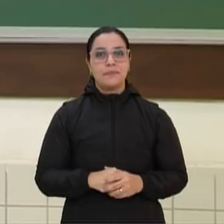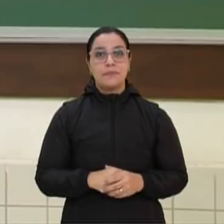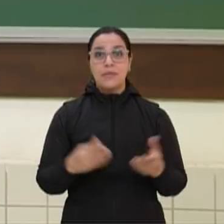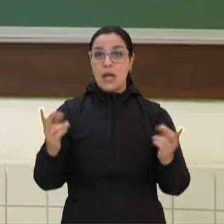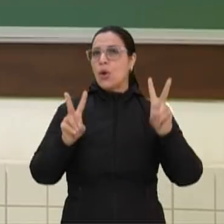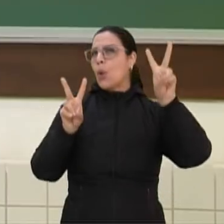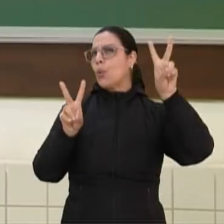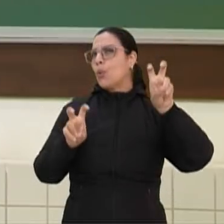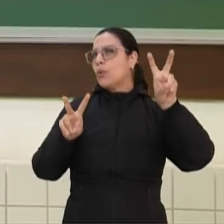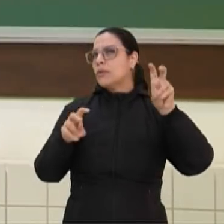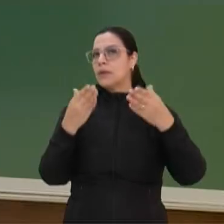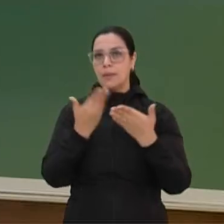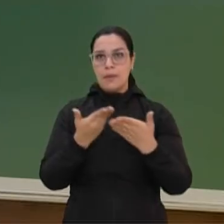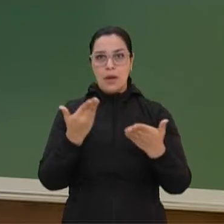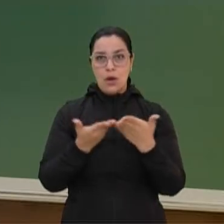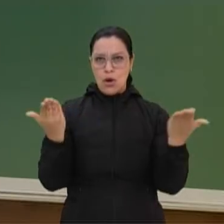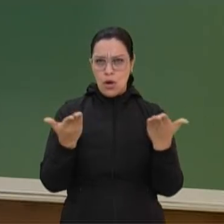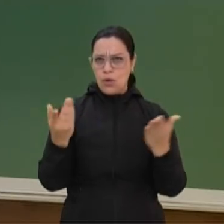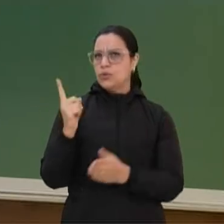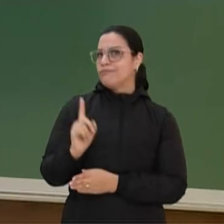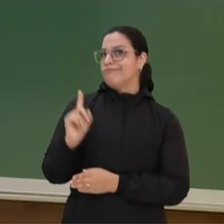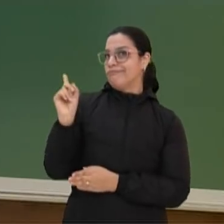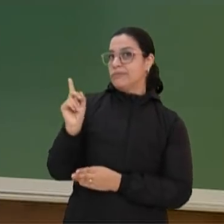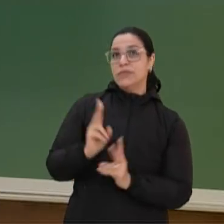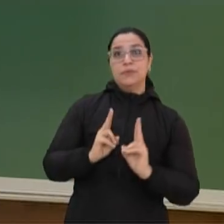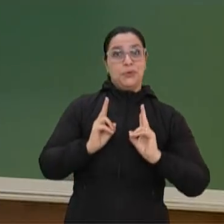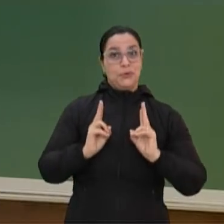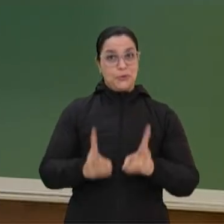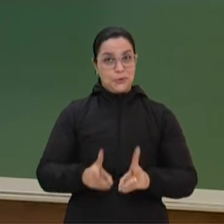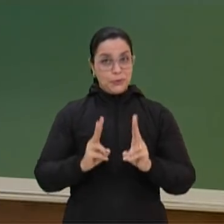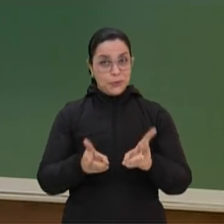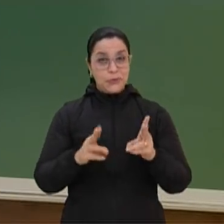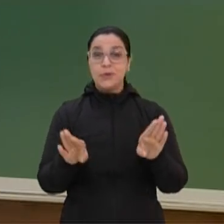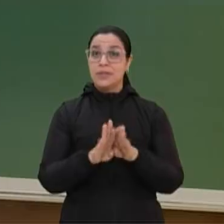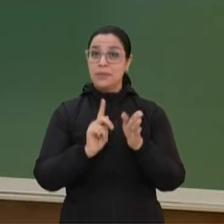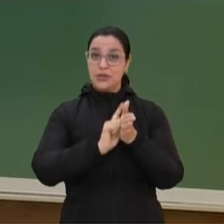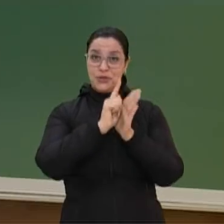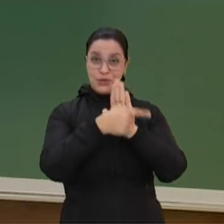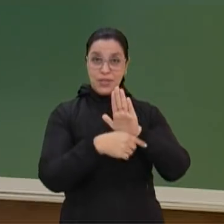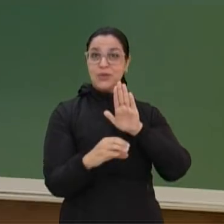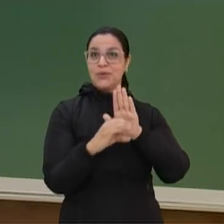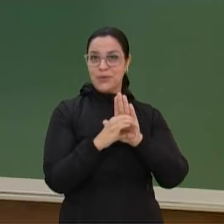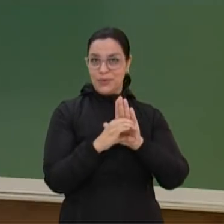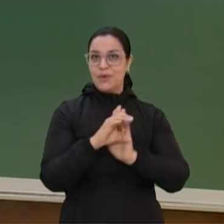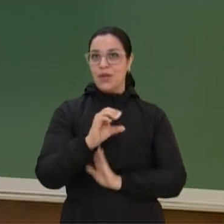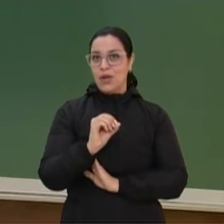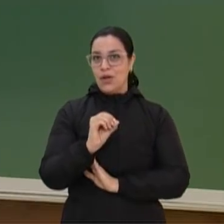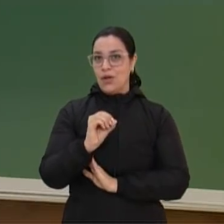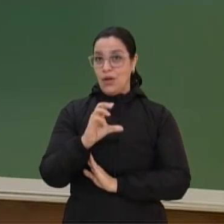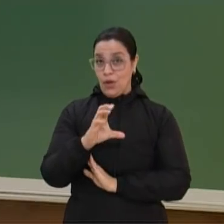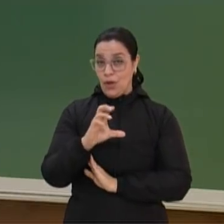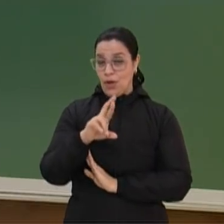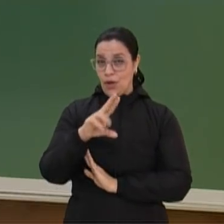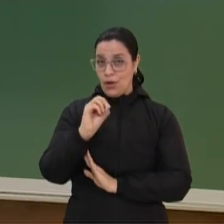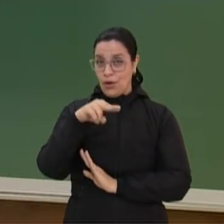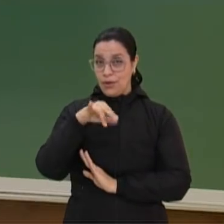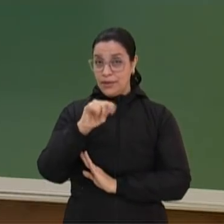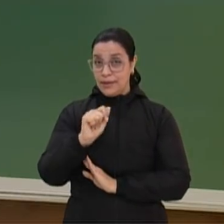A temática da nossa aula nós vamos continuar sobre o gênero crônica e além